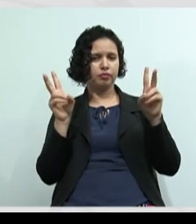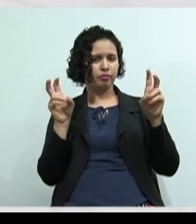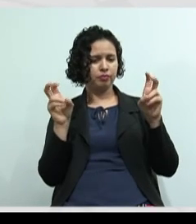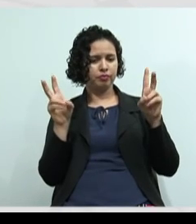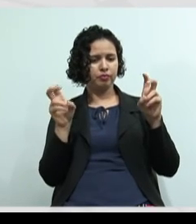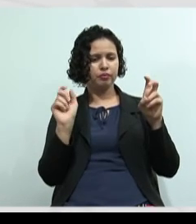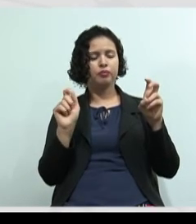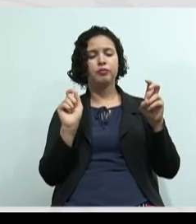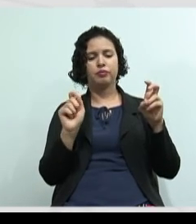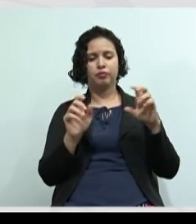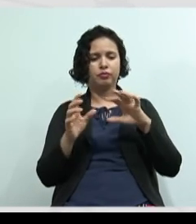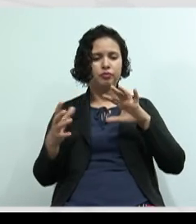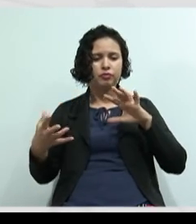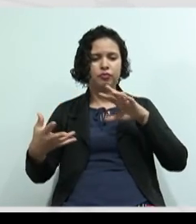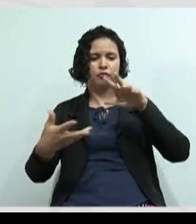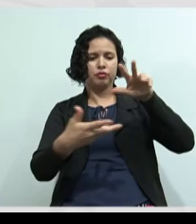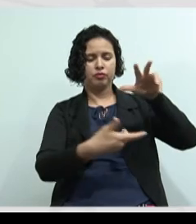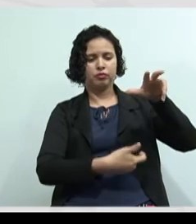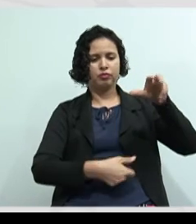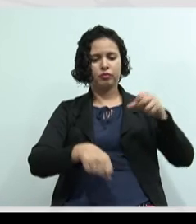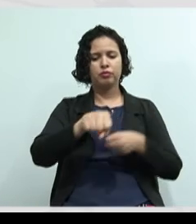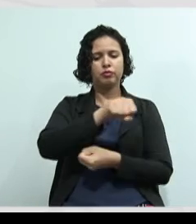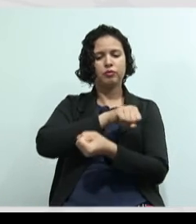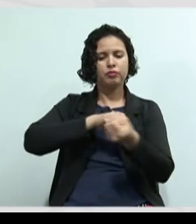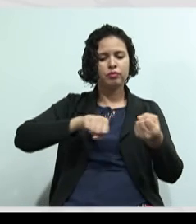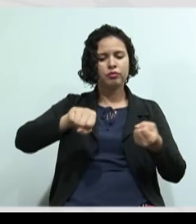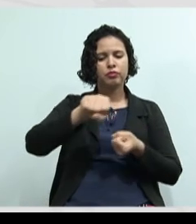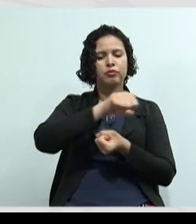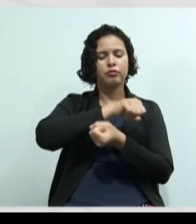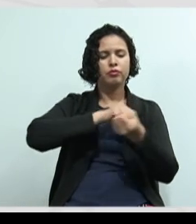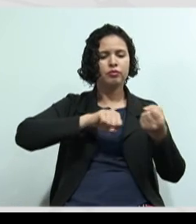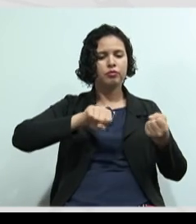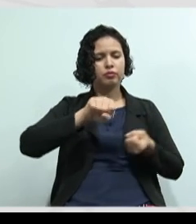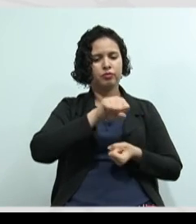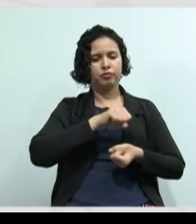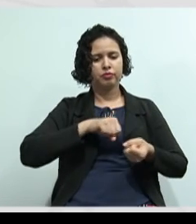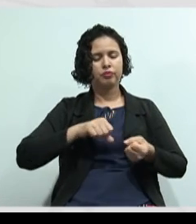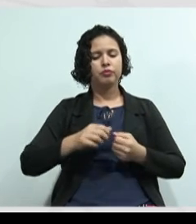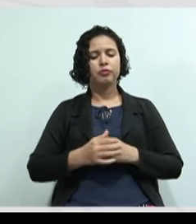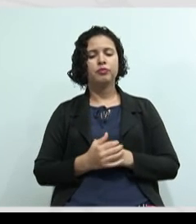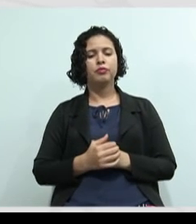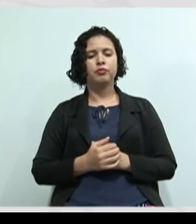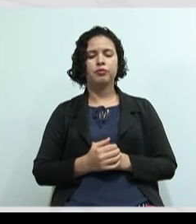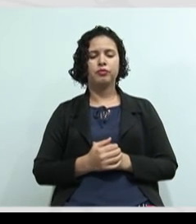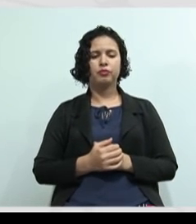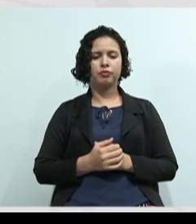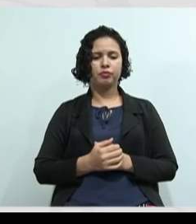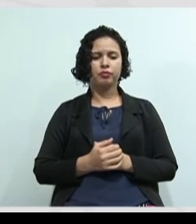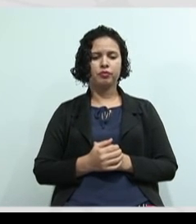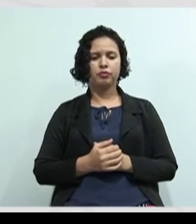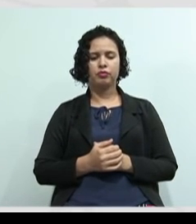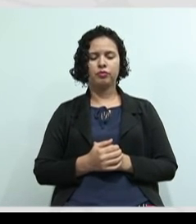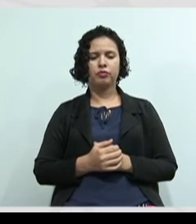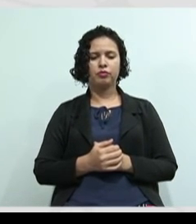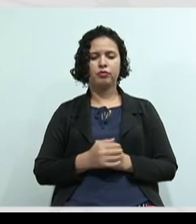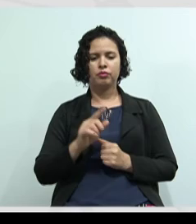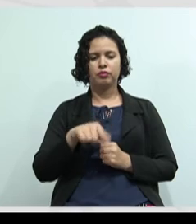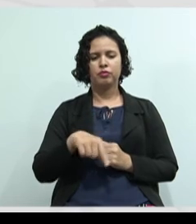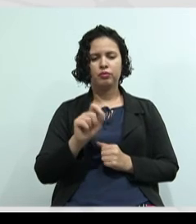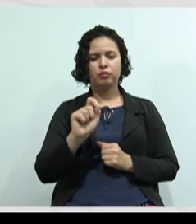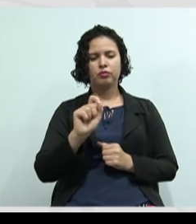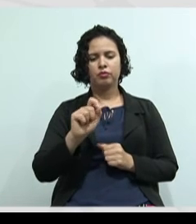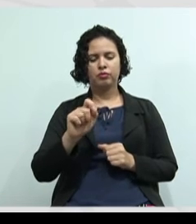para poder finalizar o nosso conteúdo de hoje, que é a sustentabilidade, tá bom? é um termo usado para definir